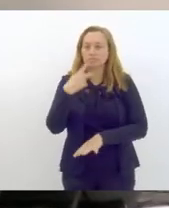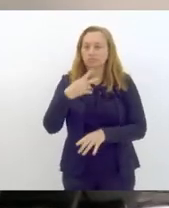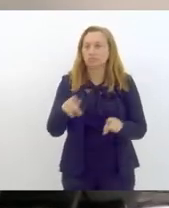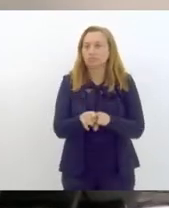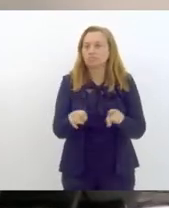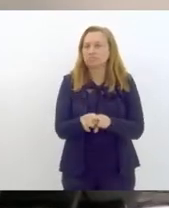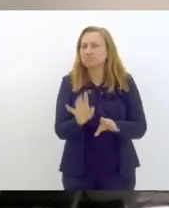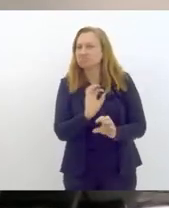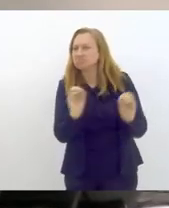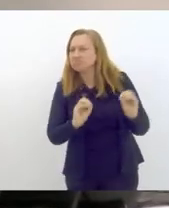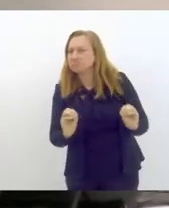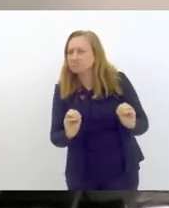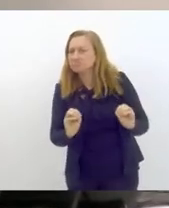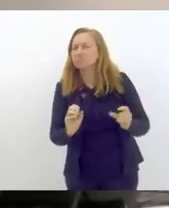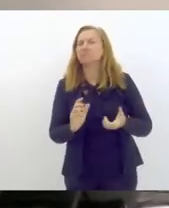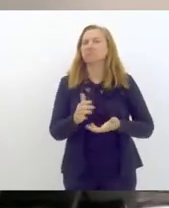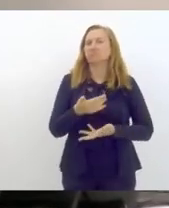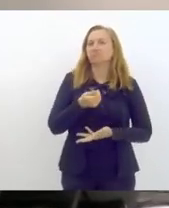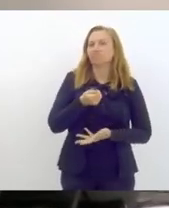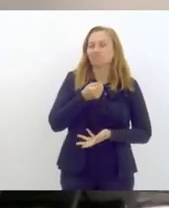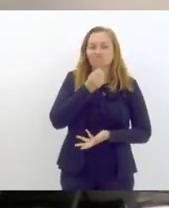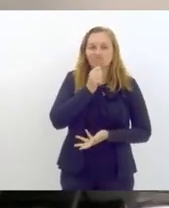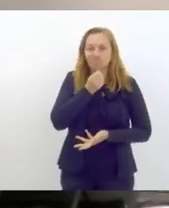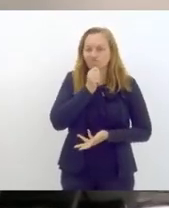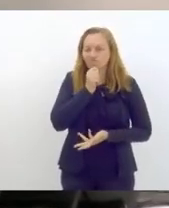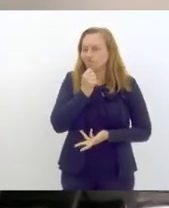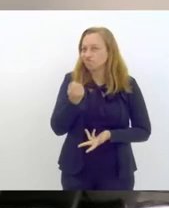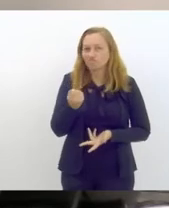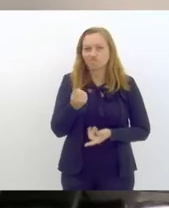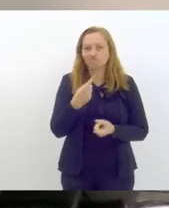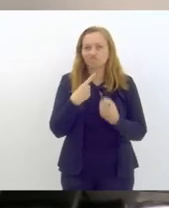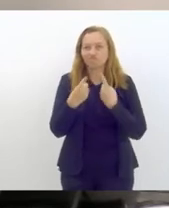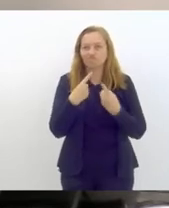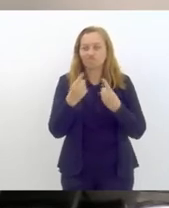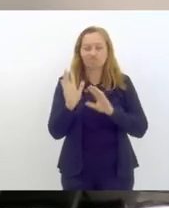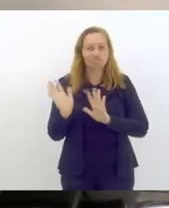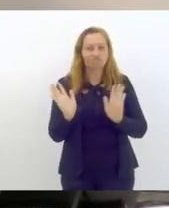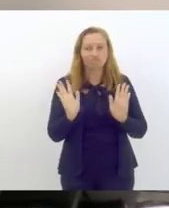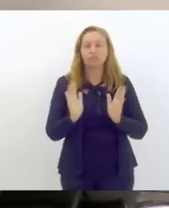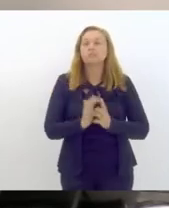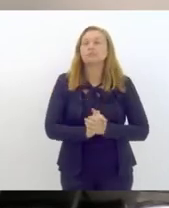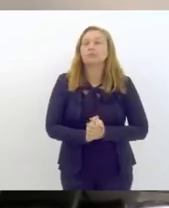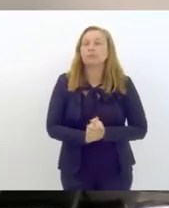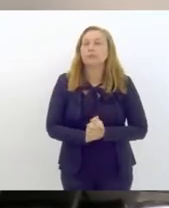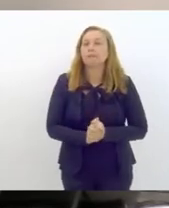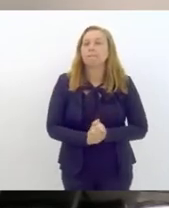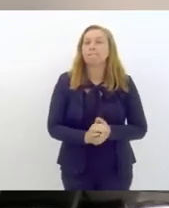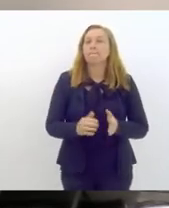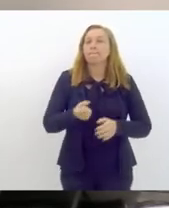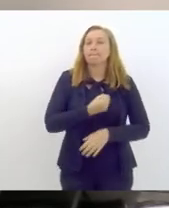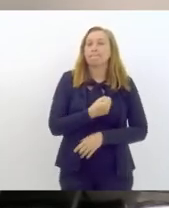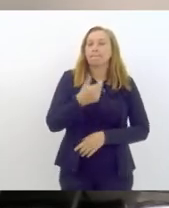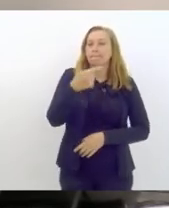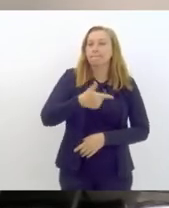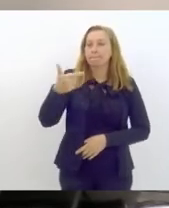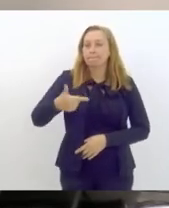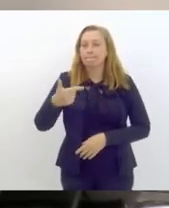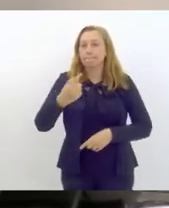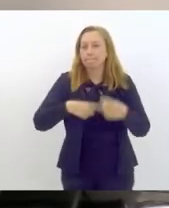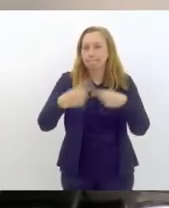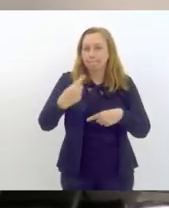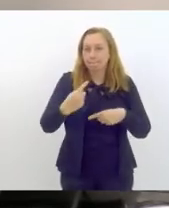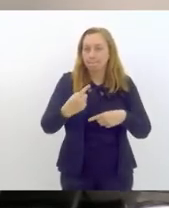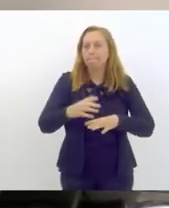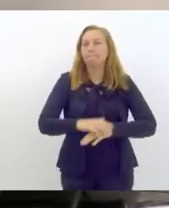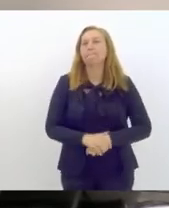Bem, não havendo mais quem queira discutir, a ideia legislativa número 22 está superada no